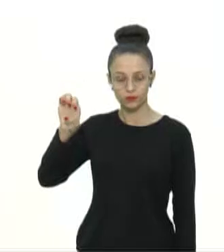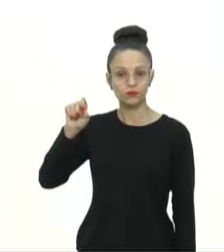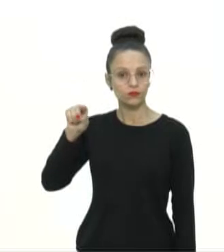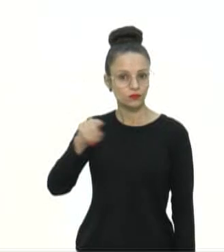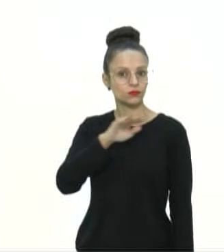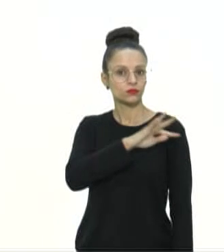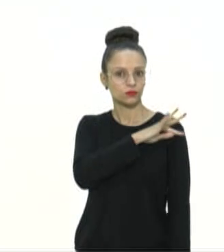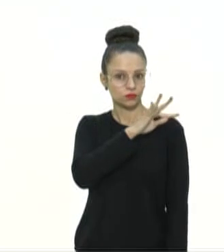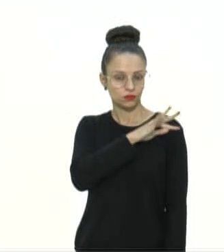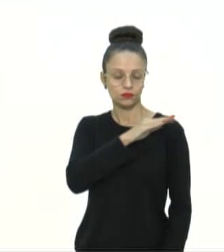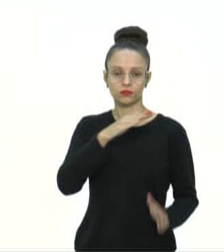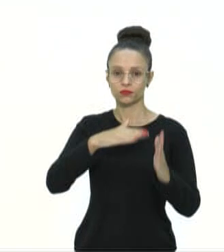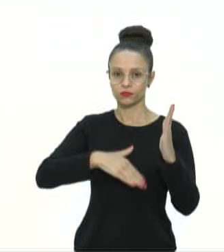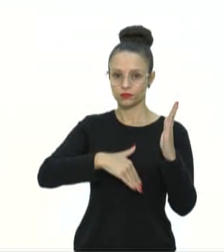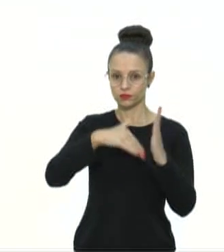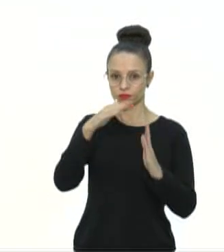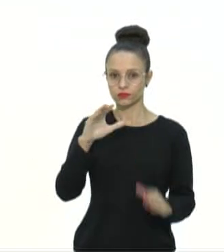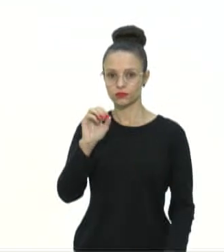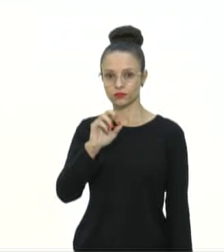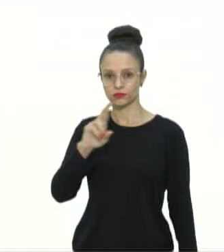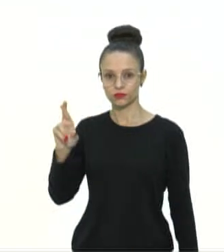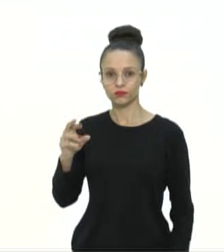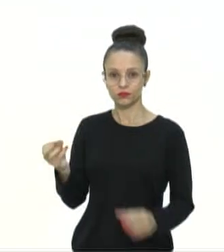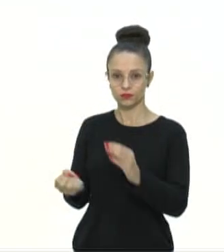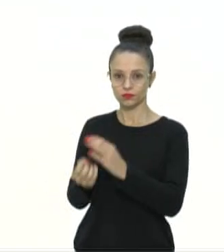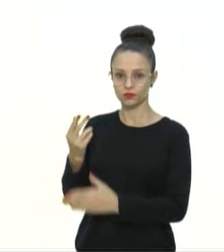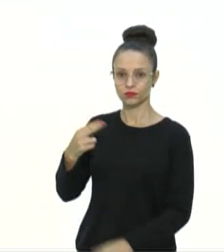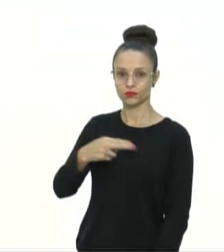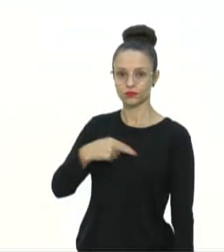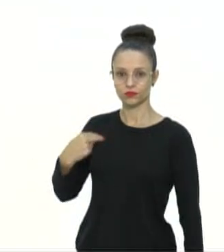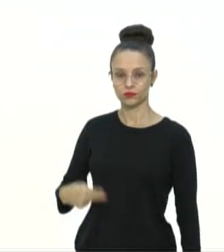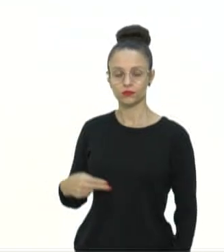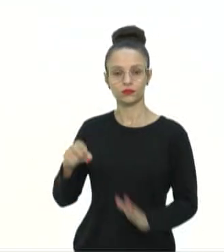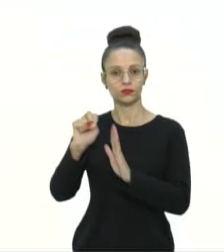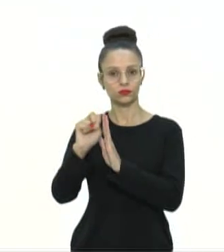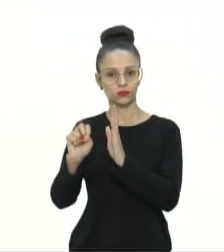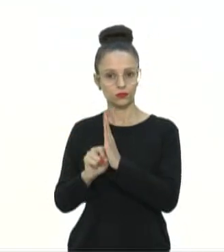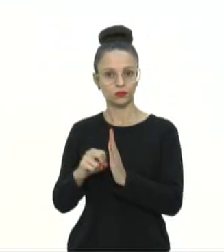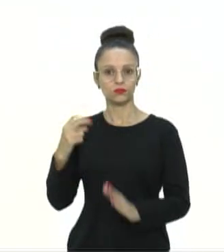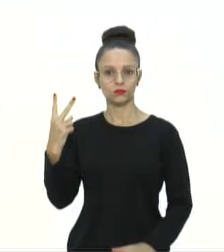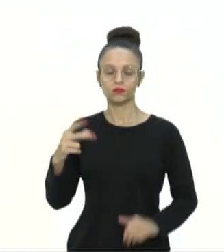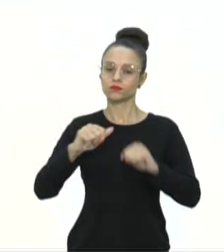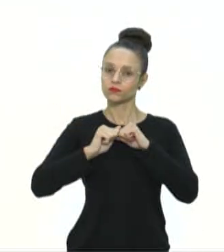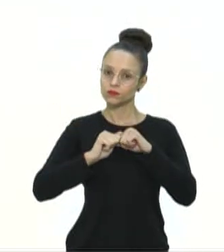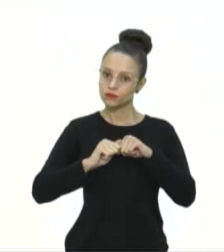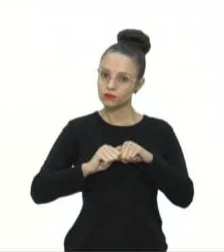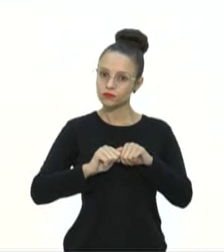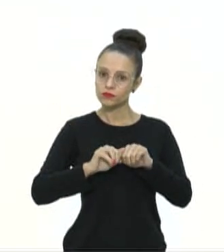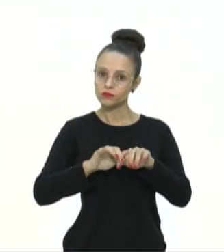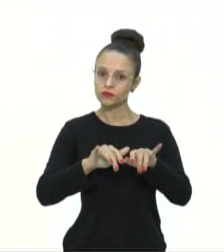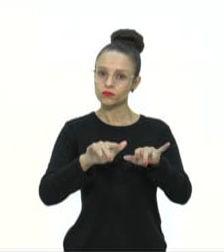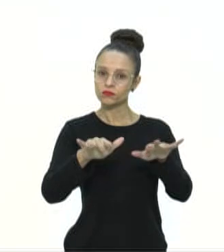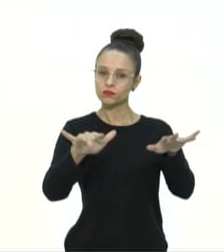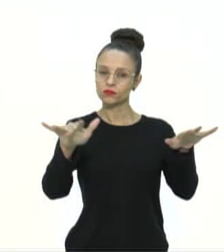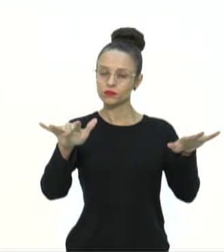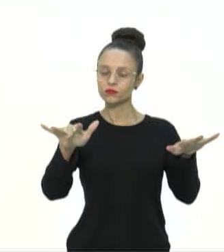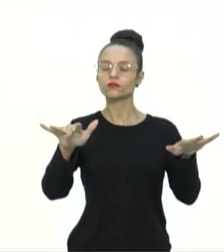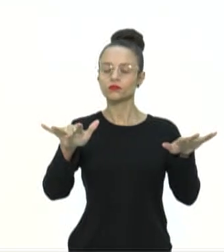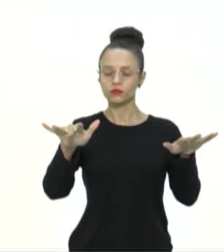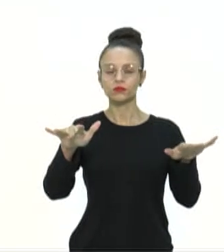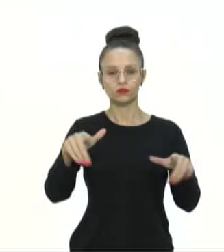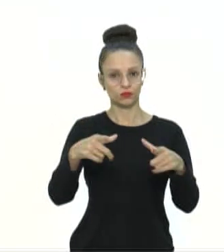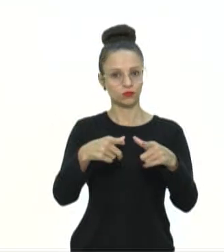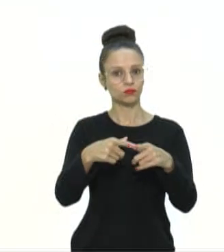pintura oriental que surgiu na China no século II e foi difundido e popularizado